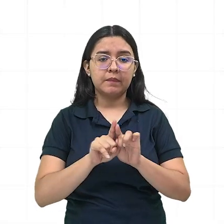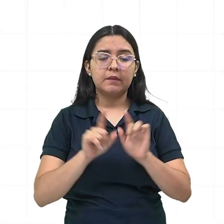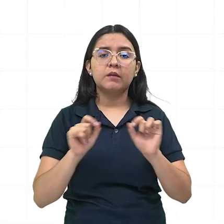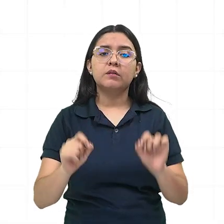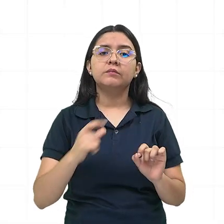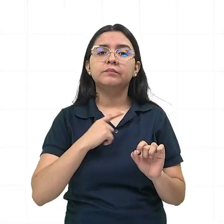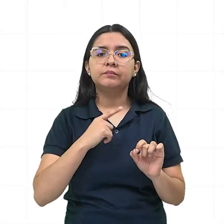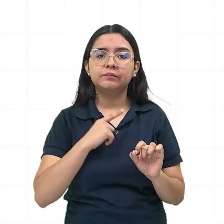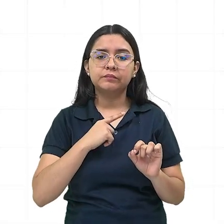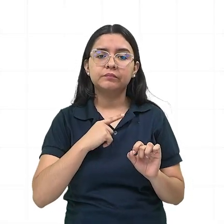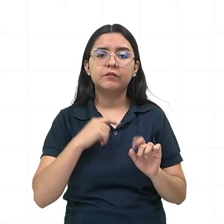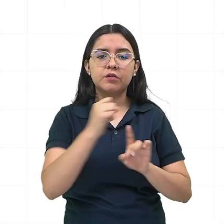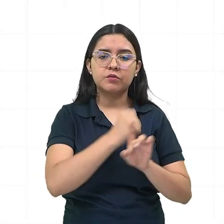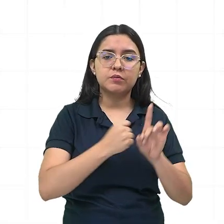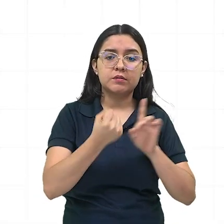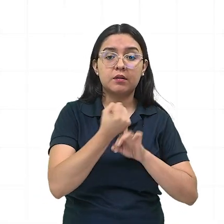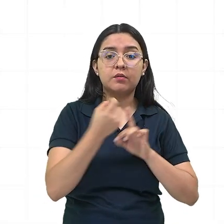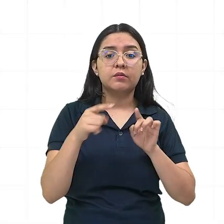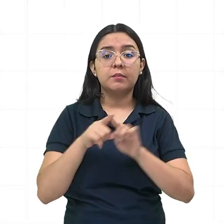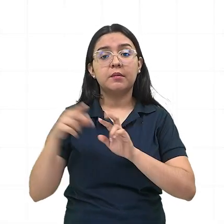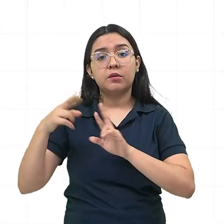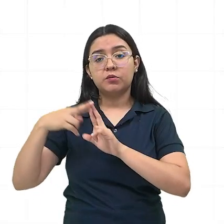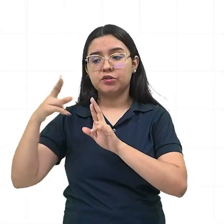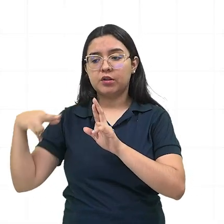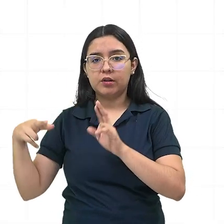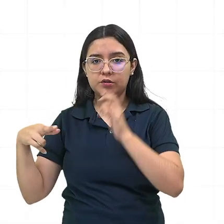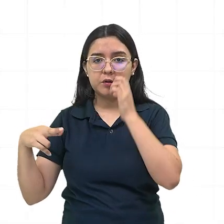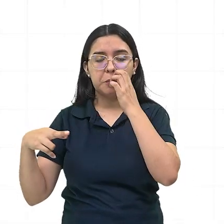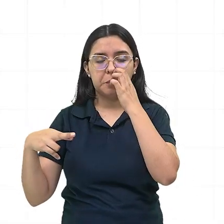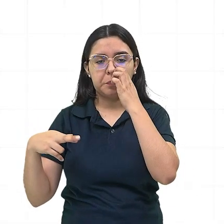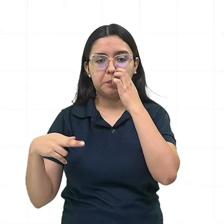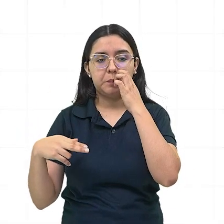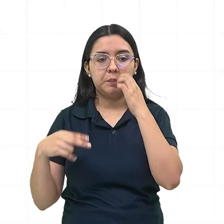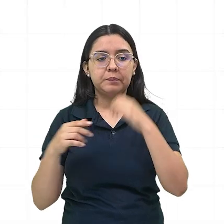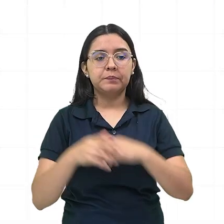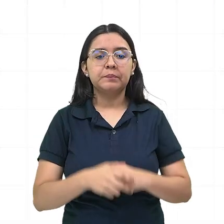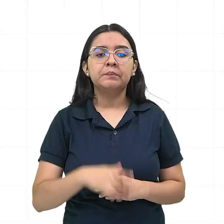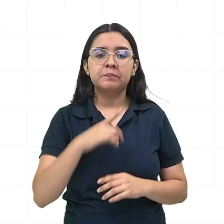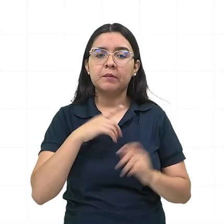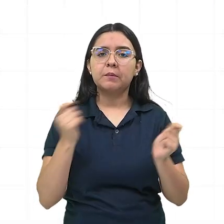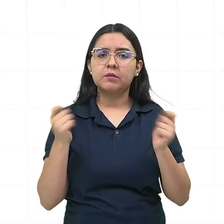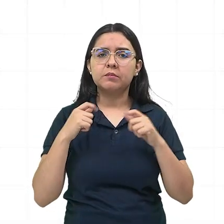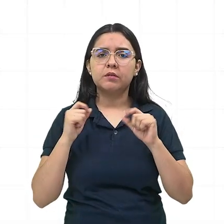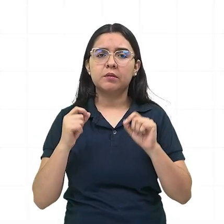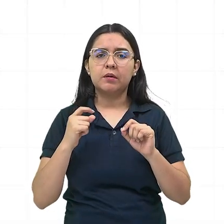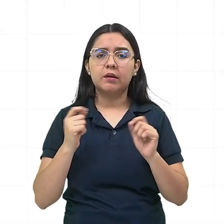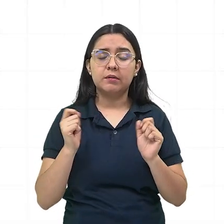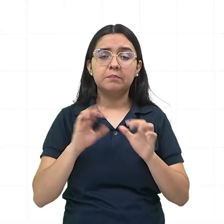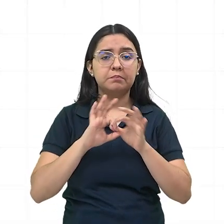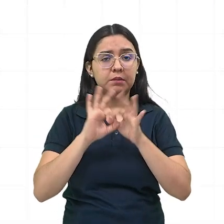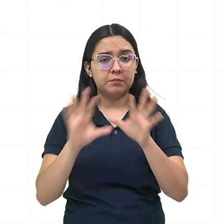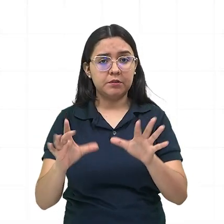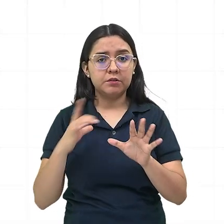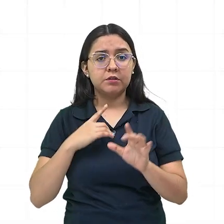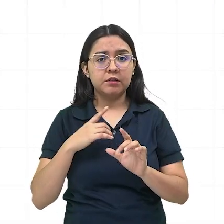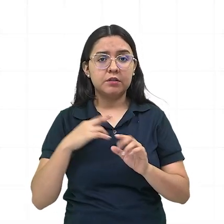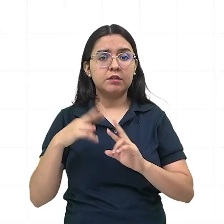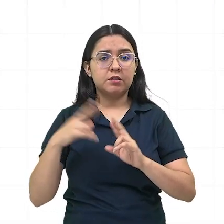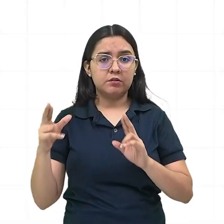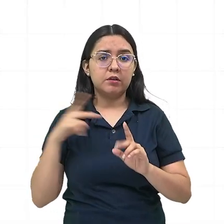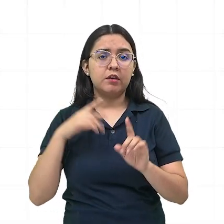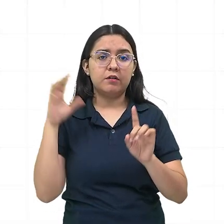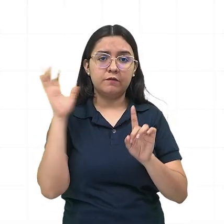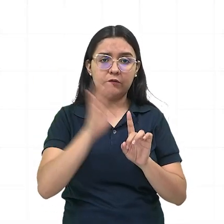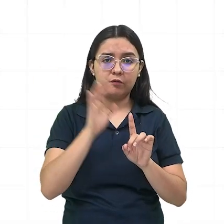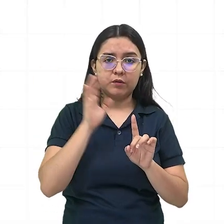o Estado religioso, né? Enquanto que um Estado religioso ou confessional permite que uma religião tenha influência sobre o governo, isso a gente vai